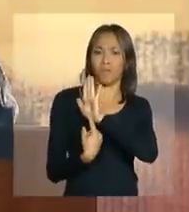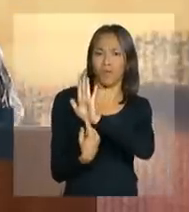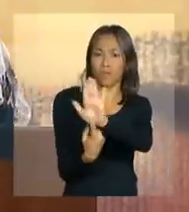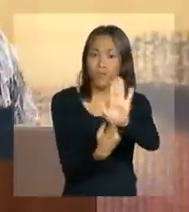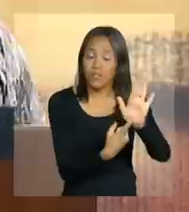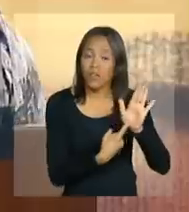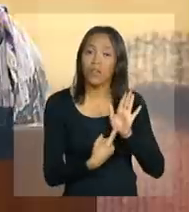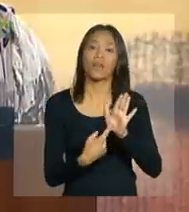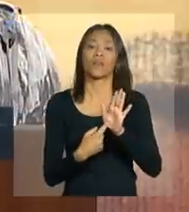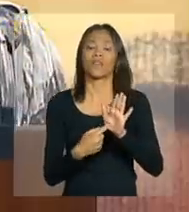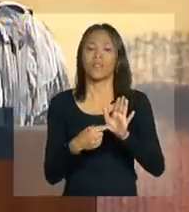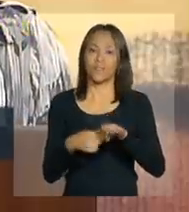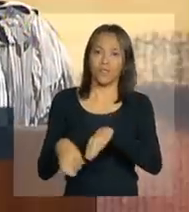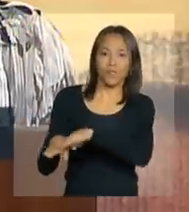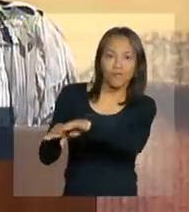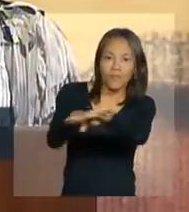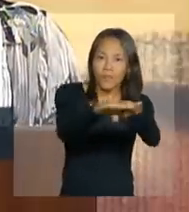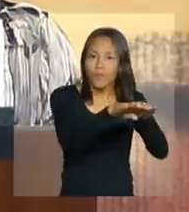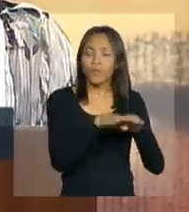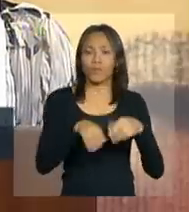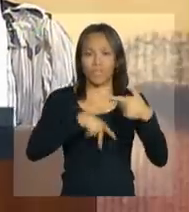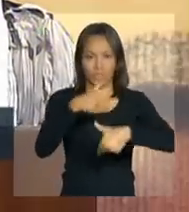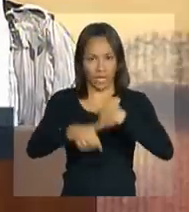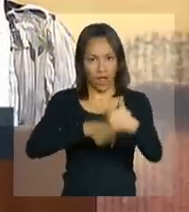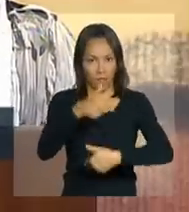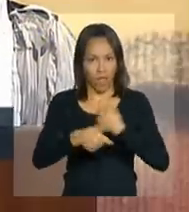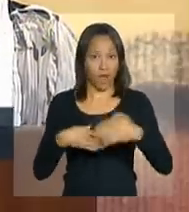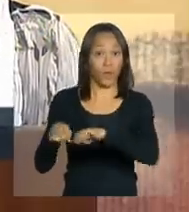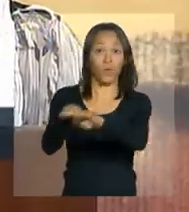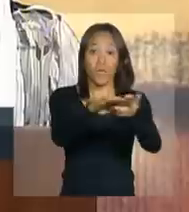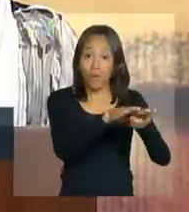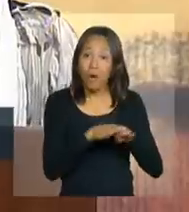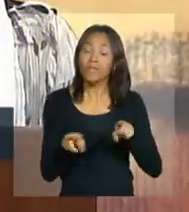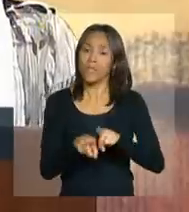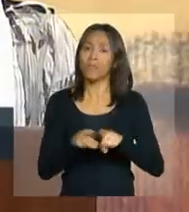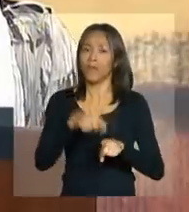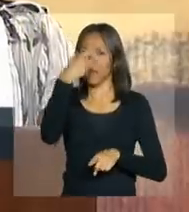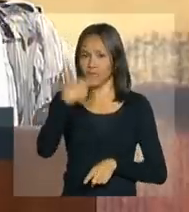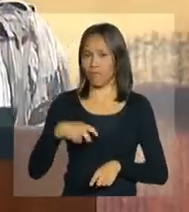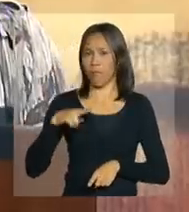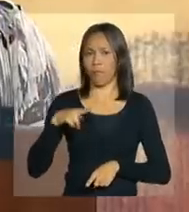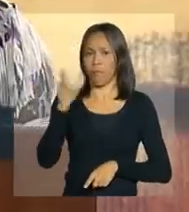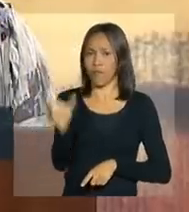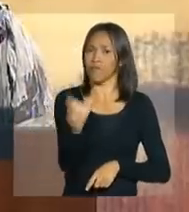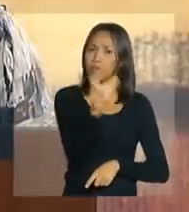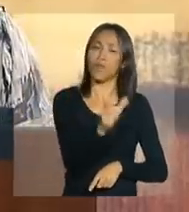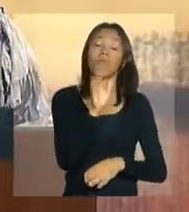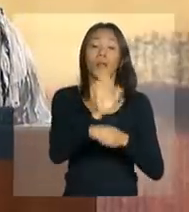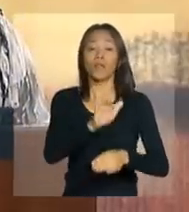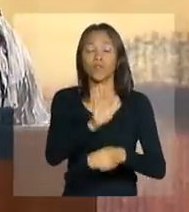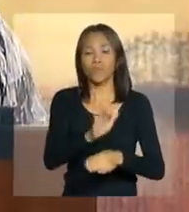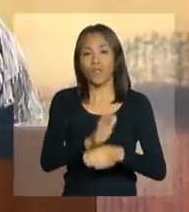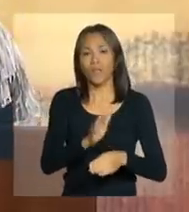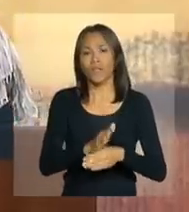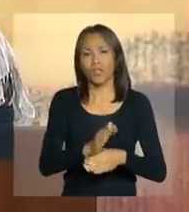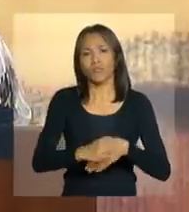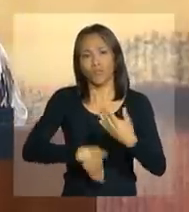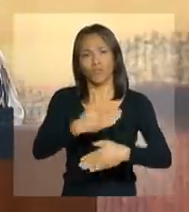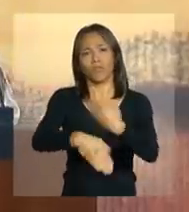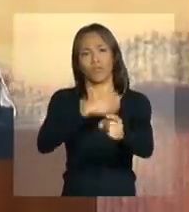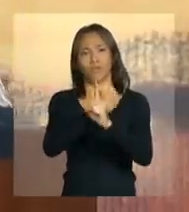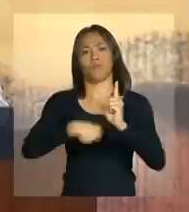coletiva e individual da nossa partipação na construção da sociedade